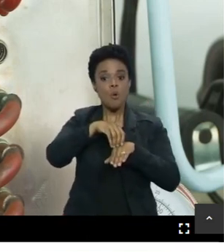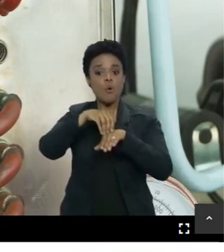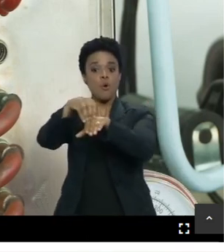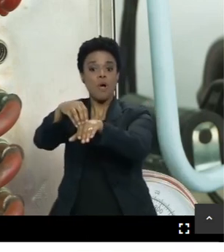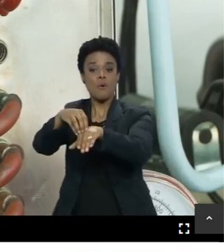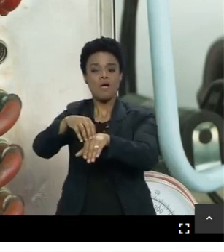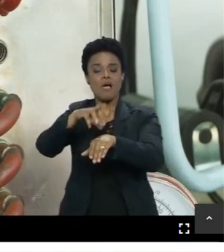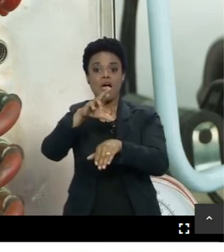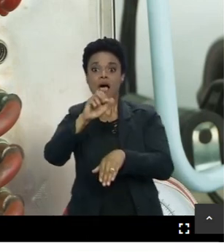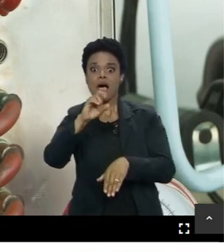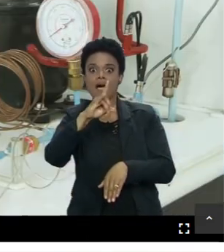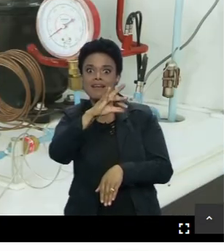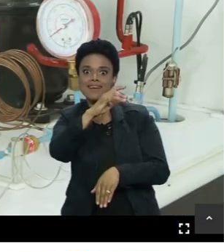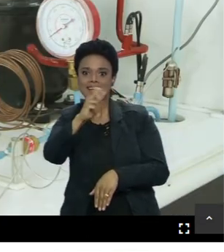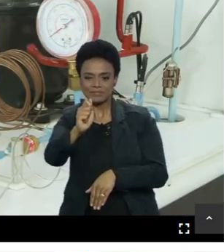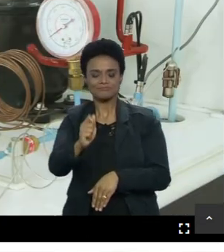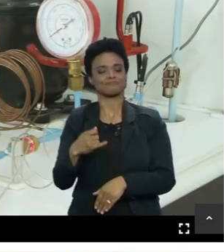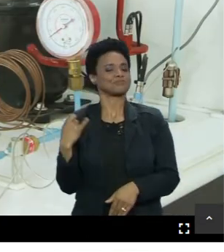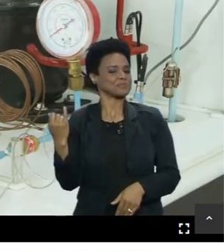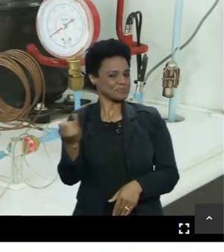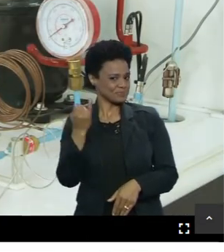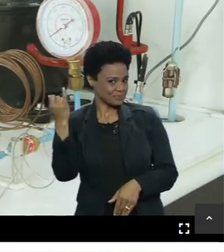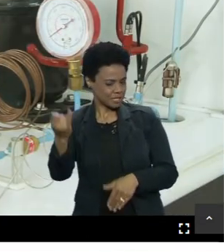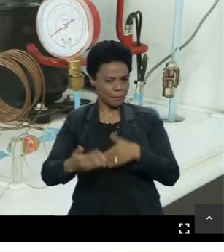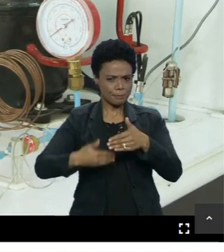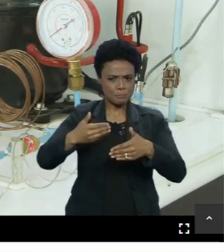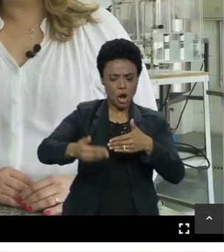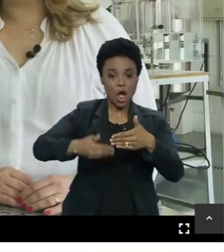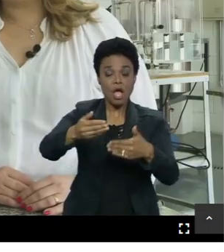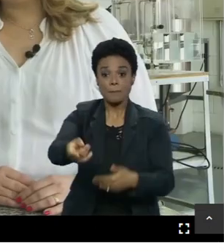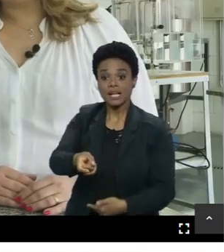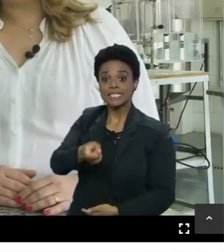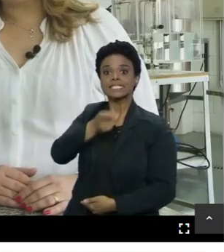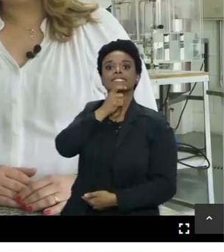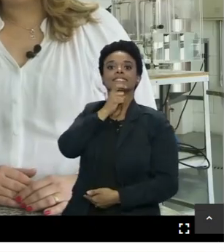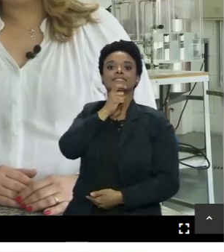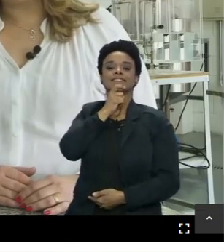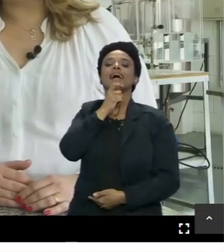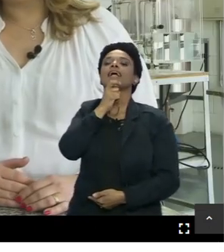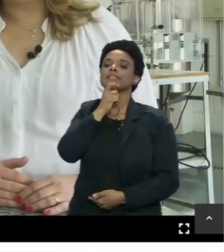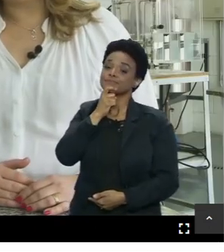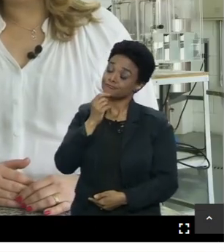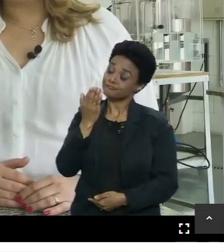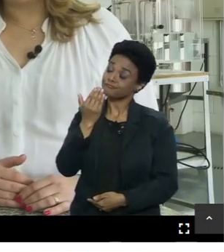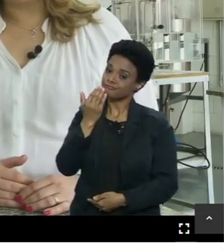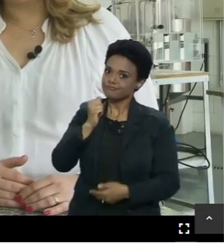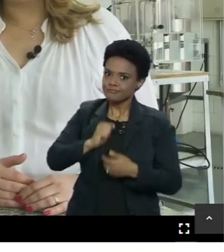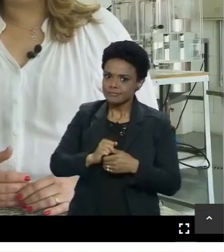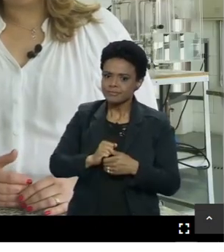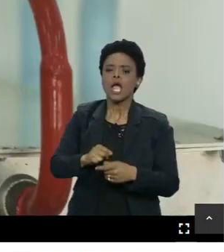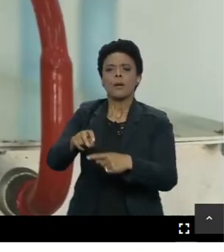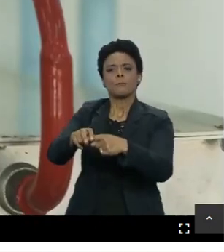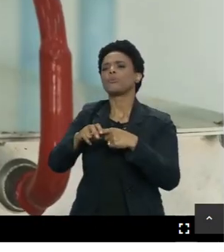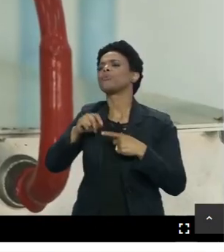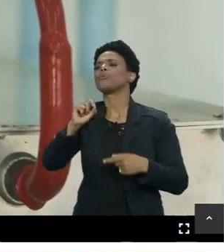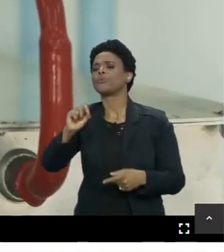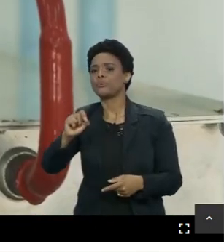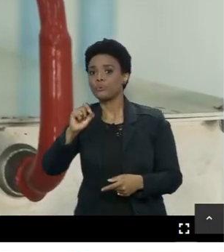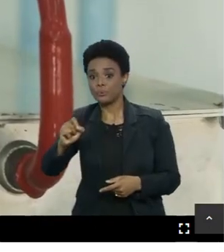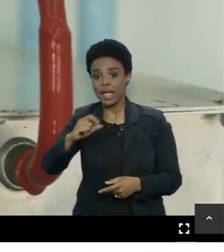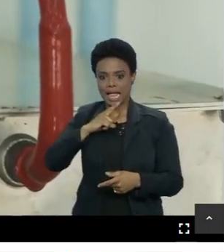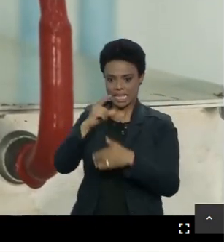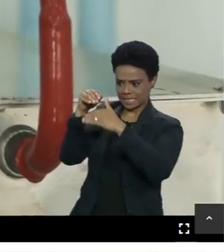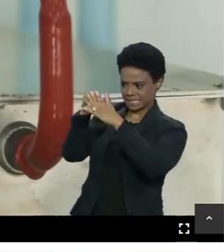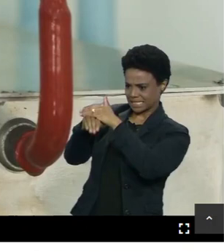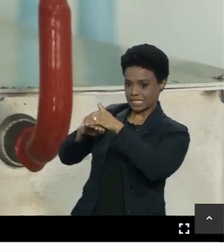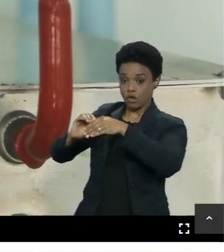radiação, processos que são importantes no sistema de resfriamento. Os sistemas de refrigeração, eles têm um fluido refrigerante